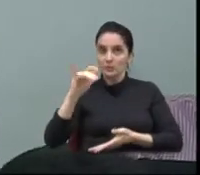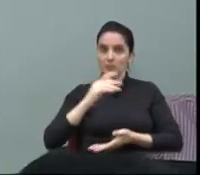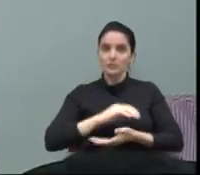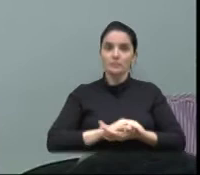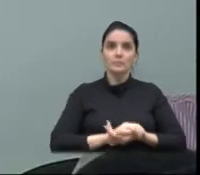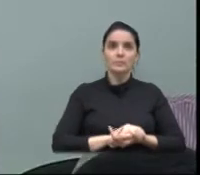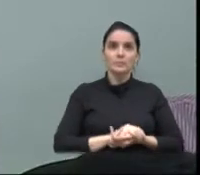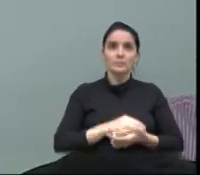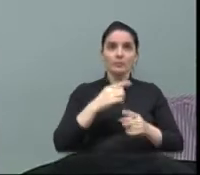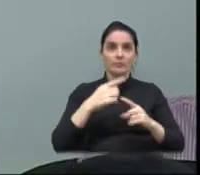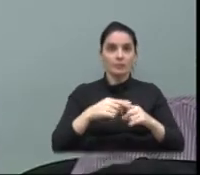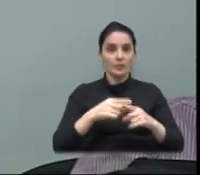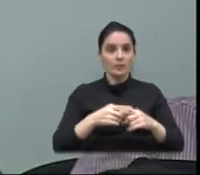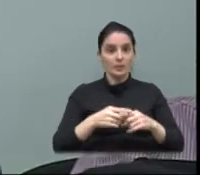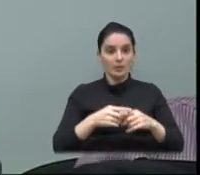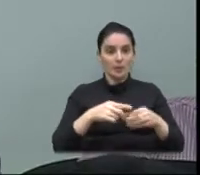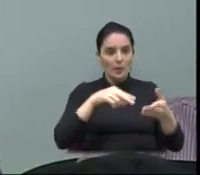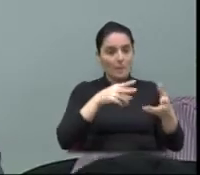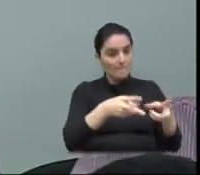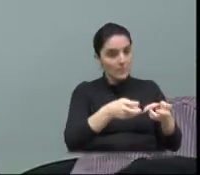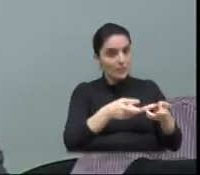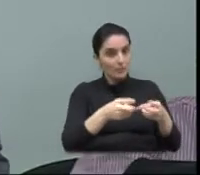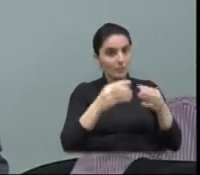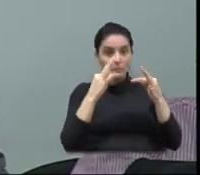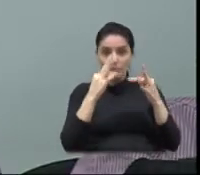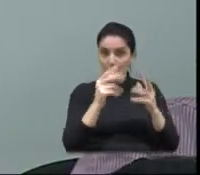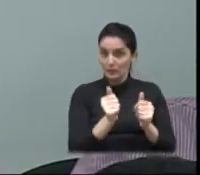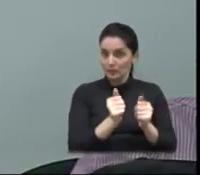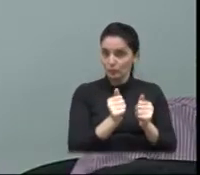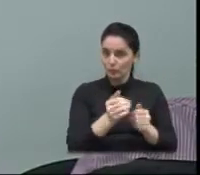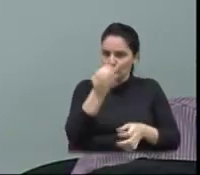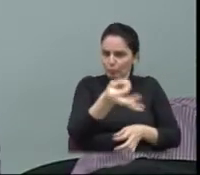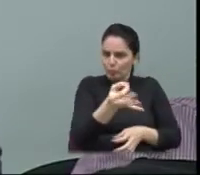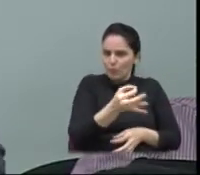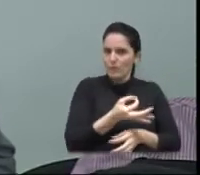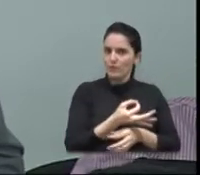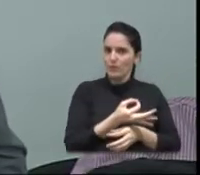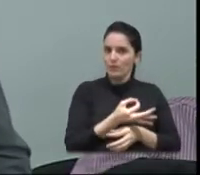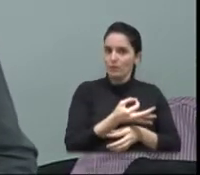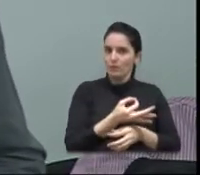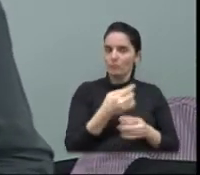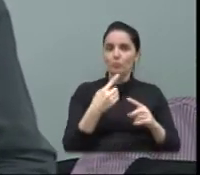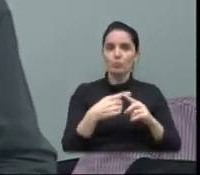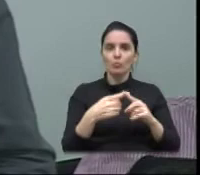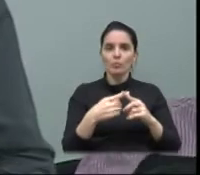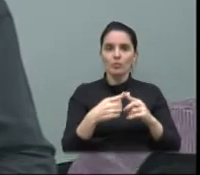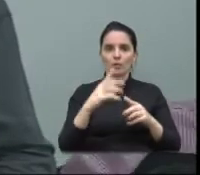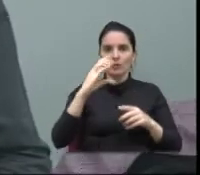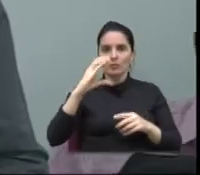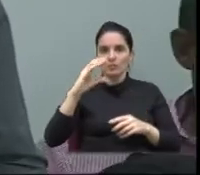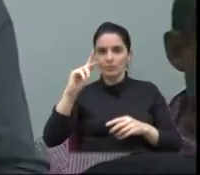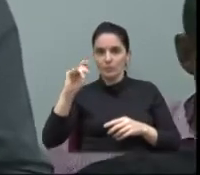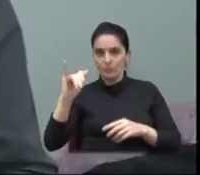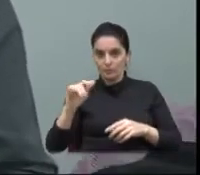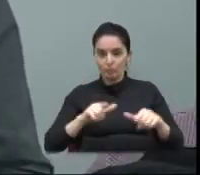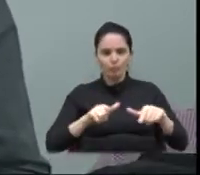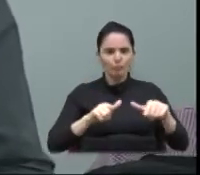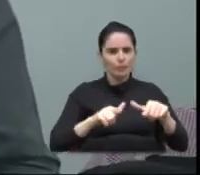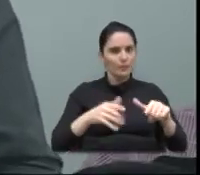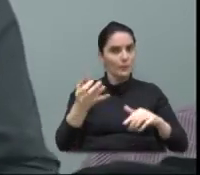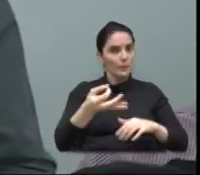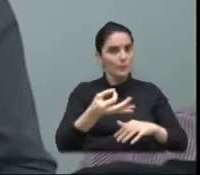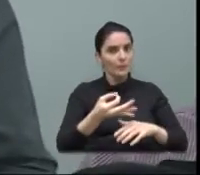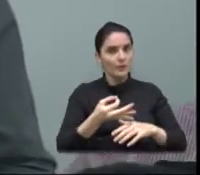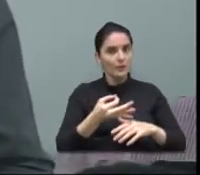quero ver se está tudo correto para que não ocorra nenhum problema. A gente fazer um trabalho, e é um trabalho que tem que ser bem feito, de repente,